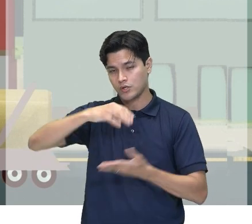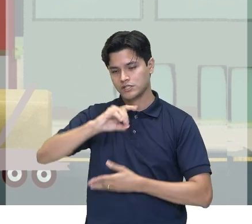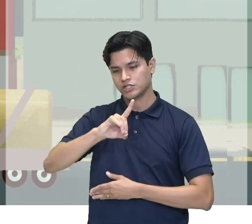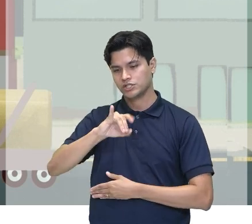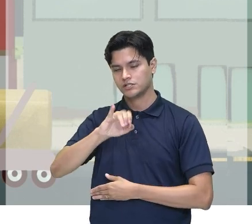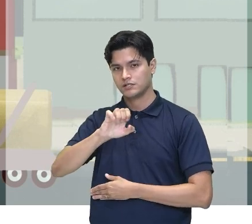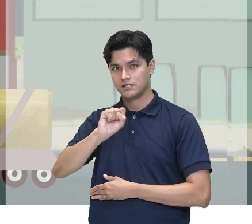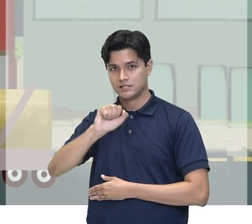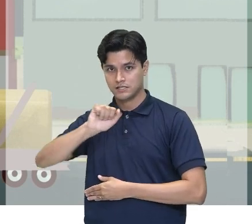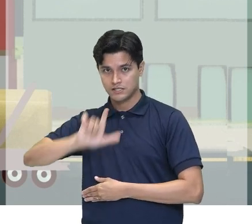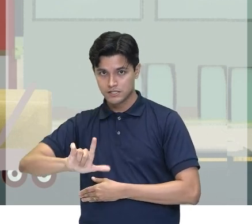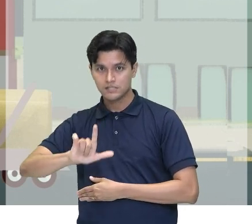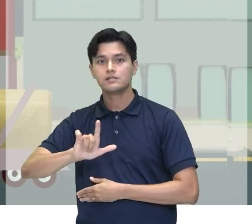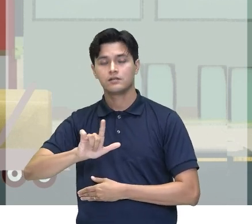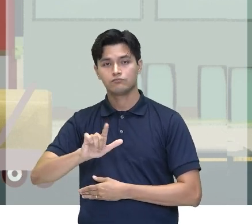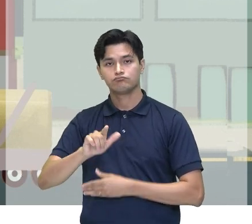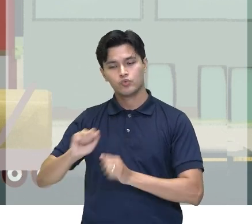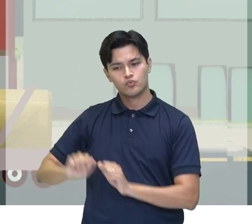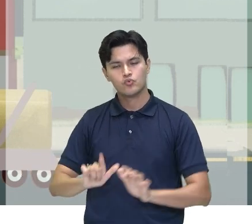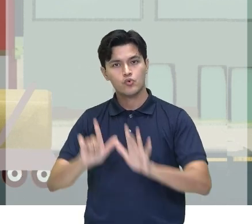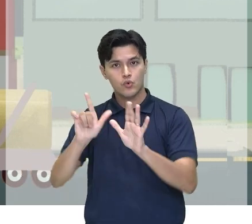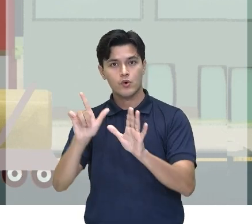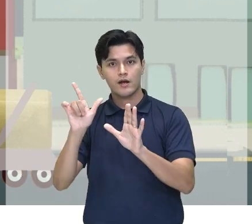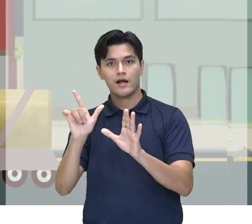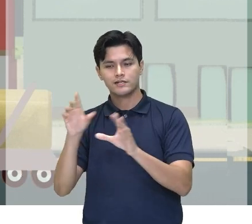vez, é envasado e processado.